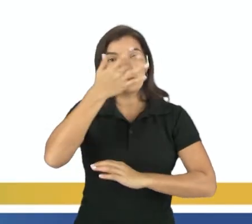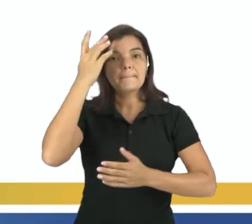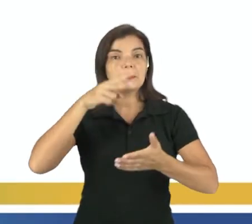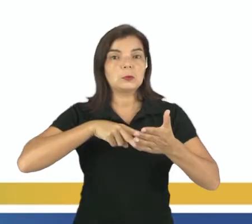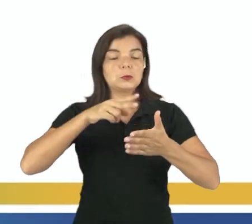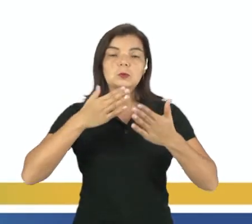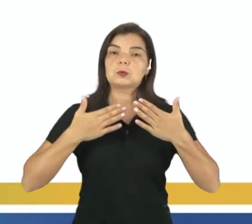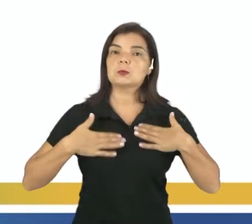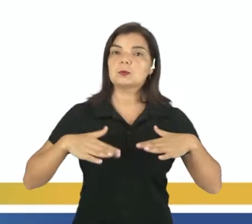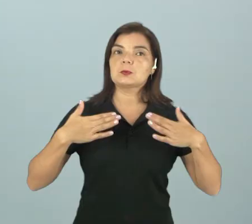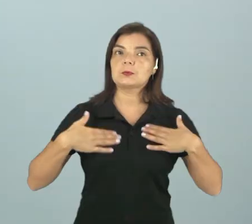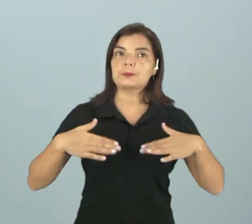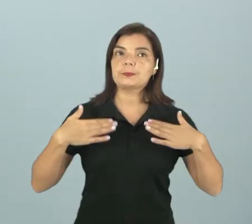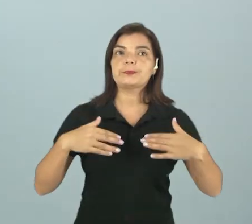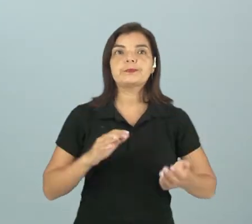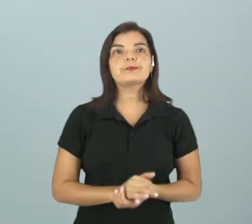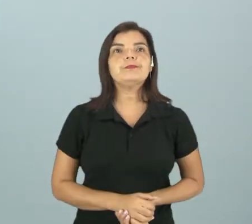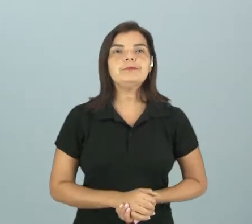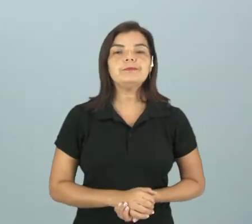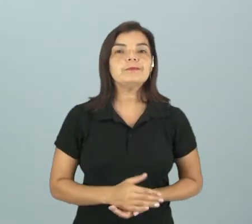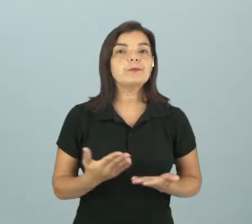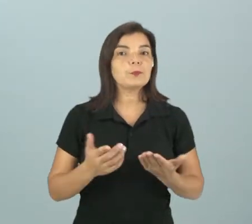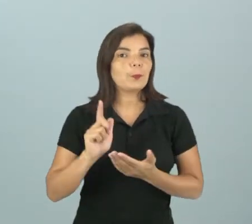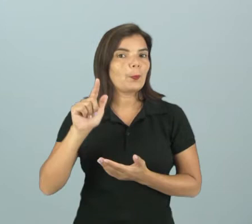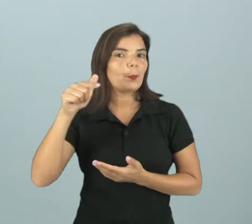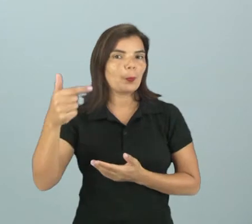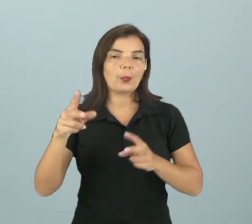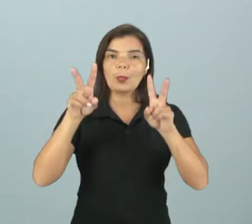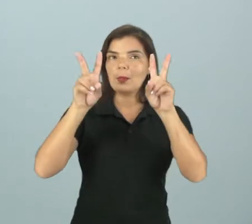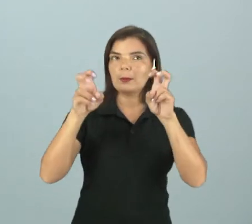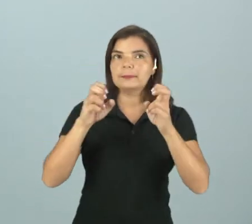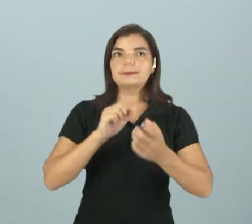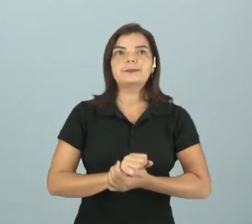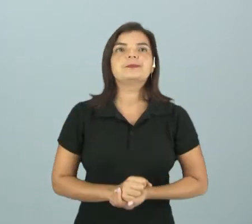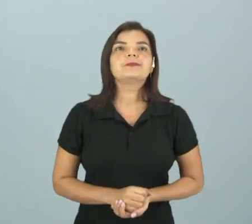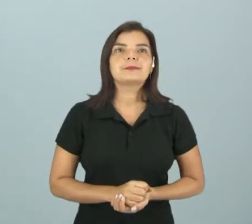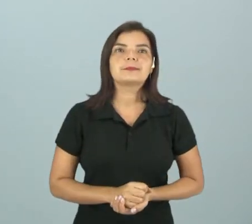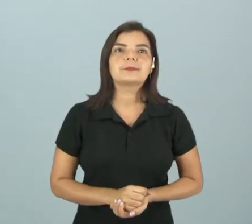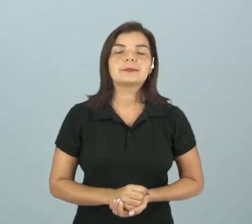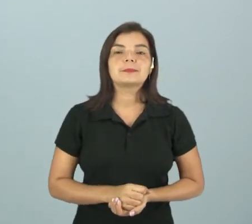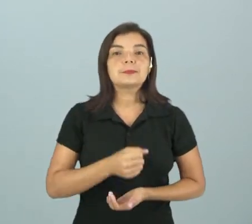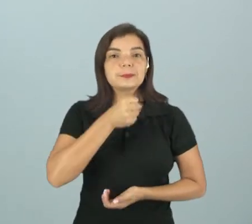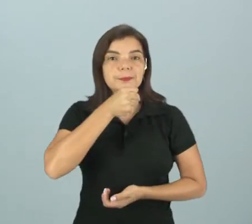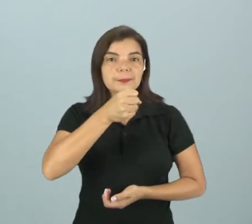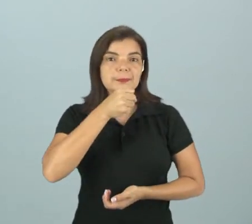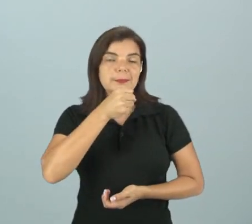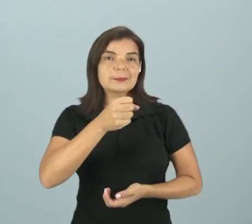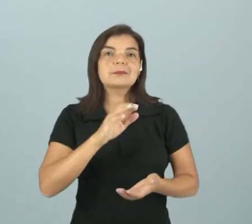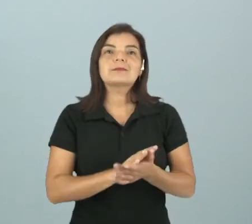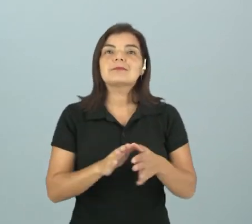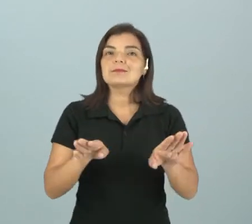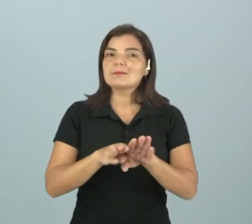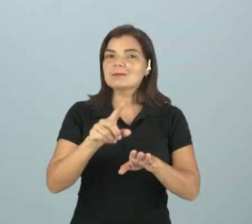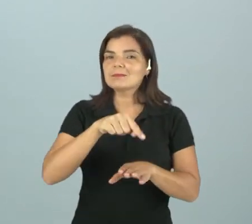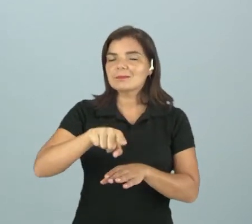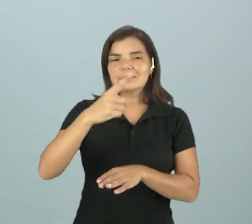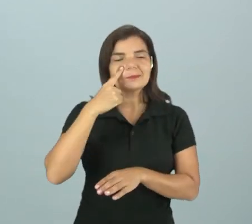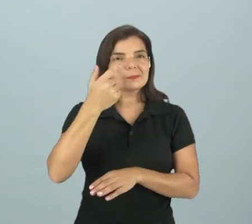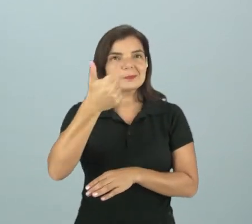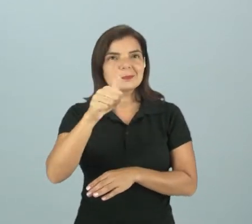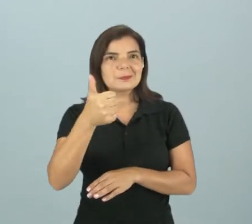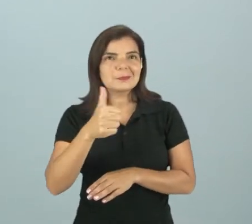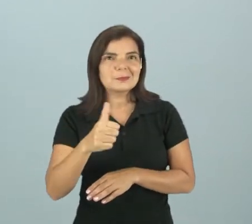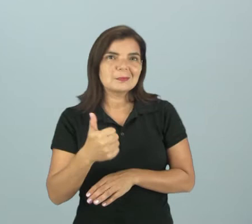leitor mais tranquilo. Agora nós vamos ler outro título de uma reportagem para você também